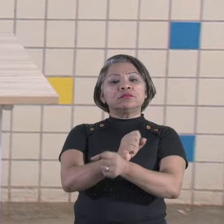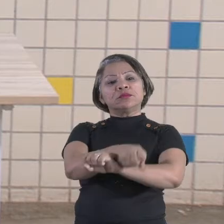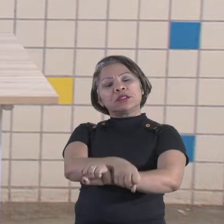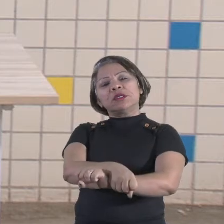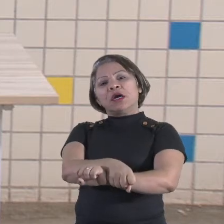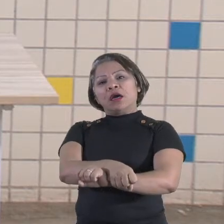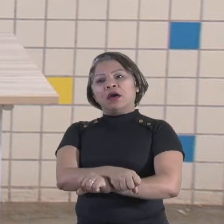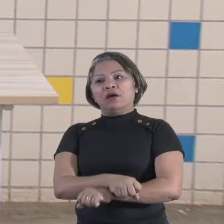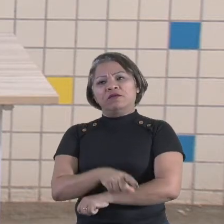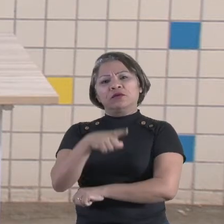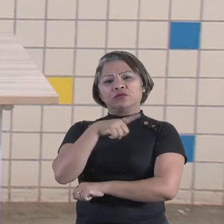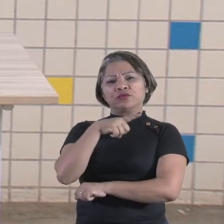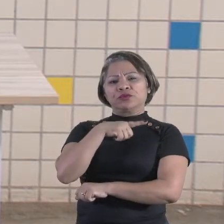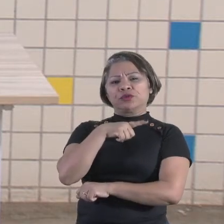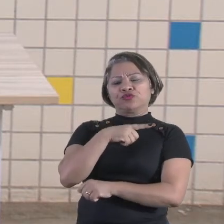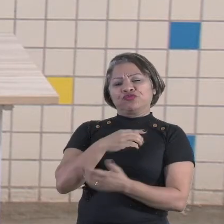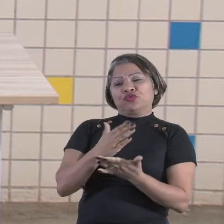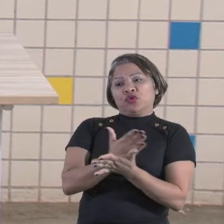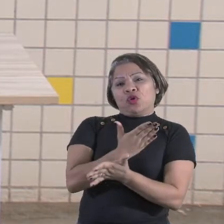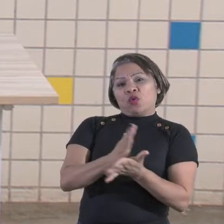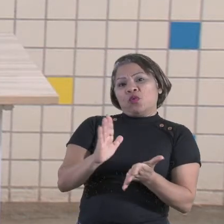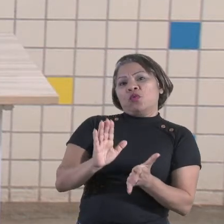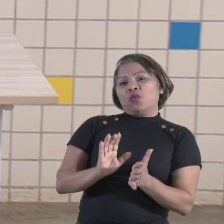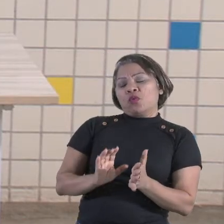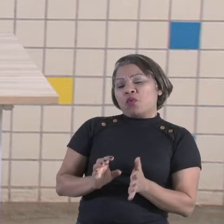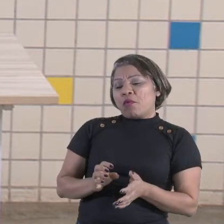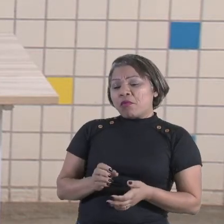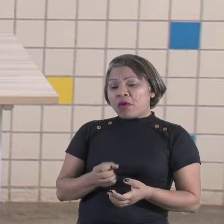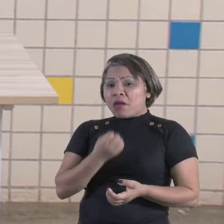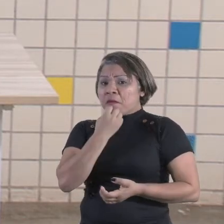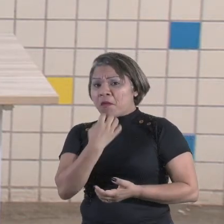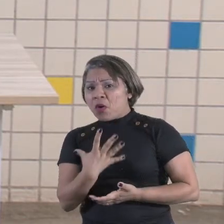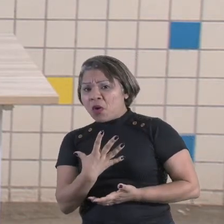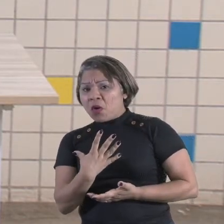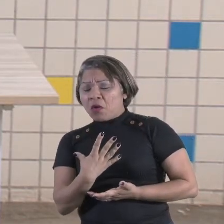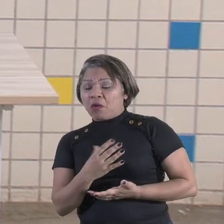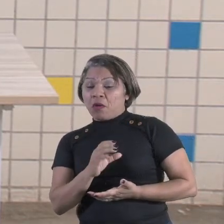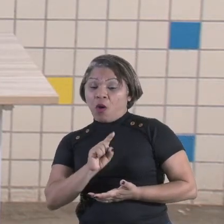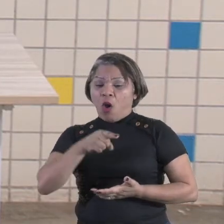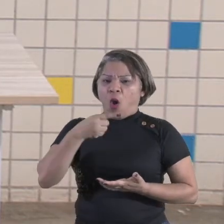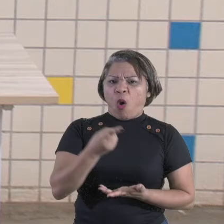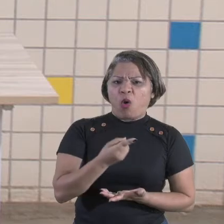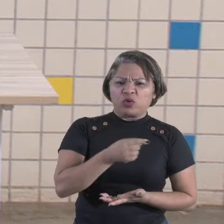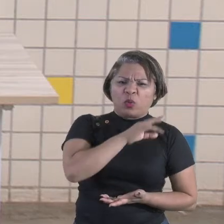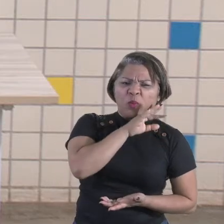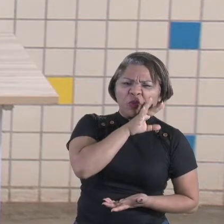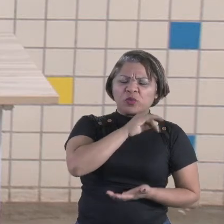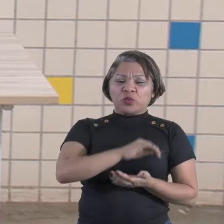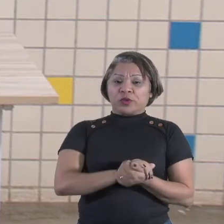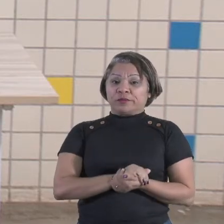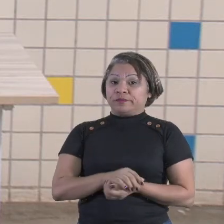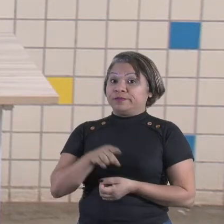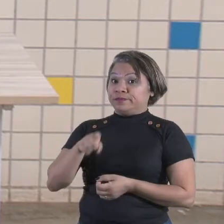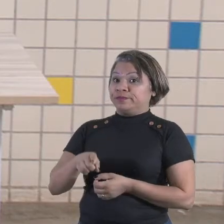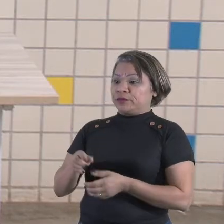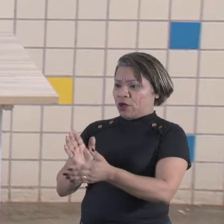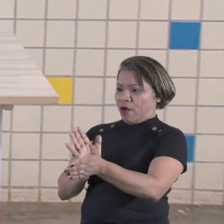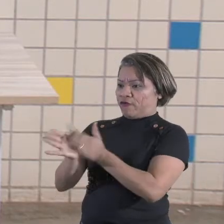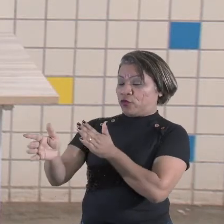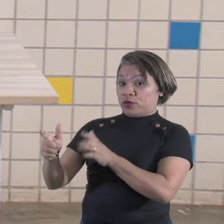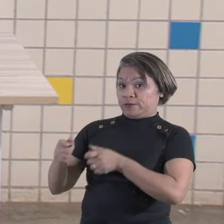muito severos, mas tinha outros que eram do agrado. Então nessas fugas de reivindicações, eles buscavam